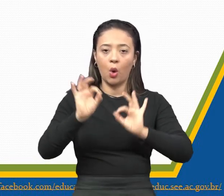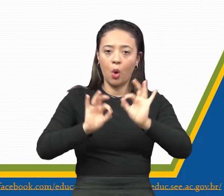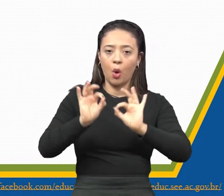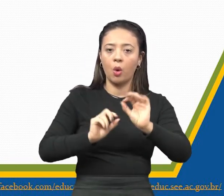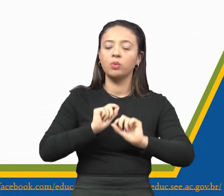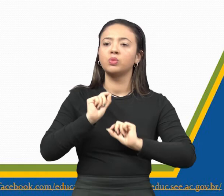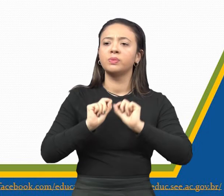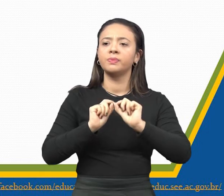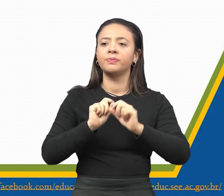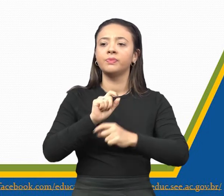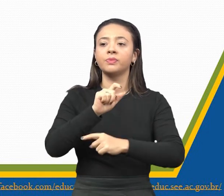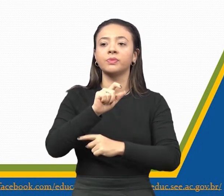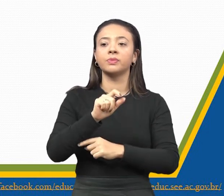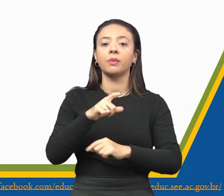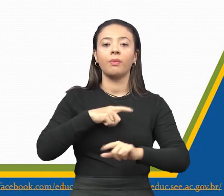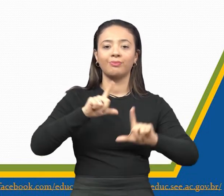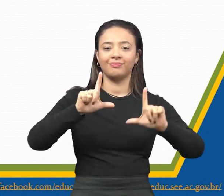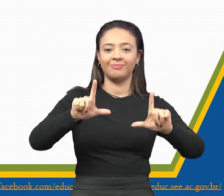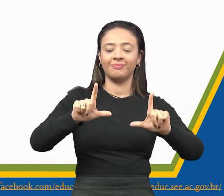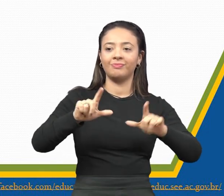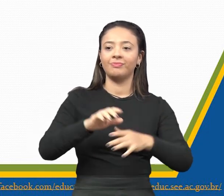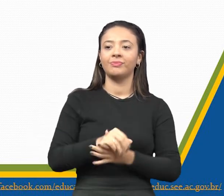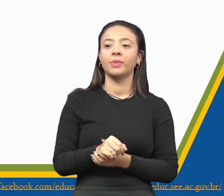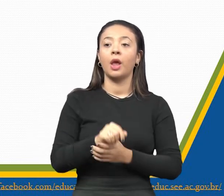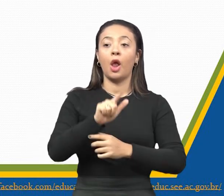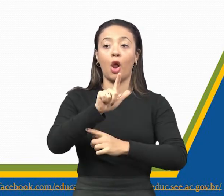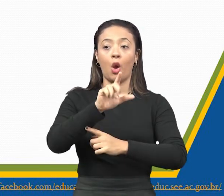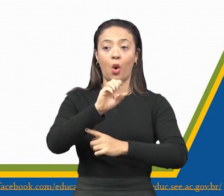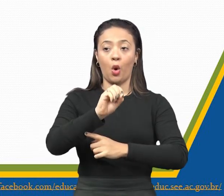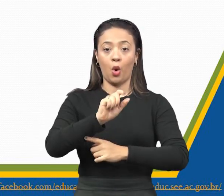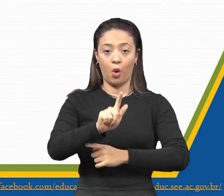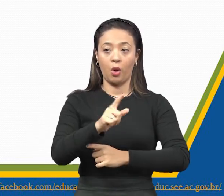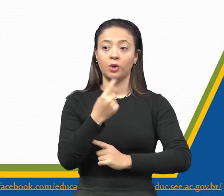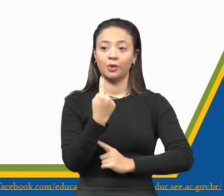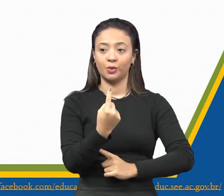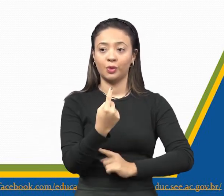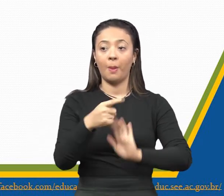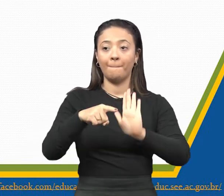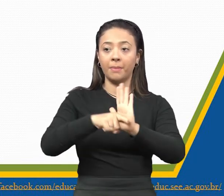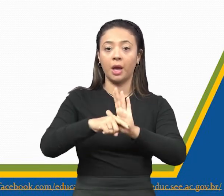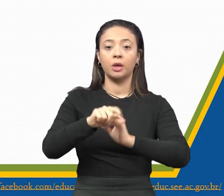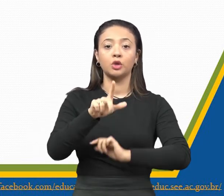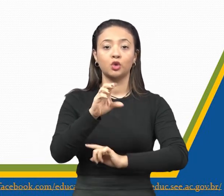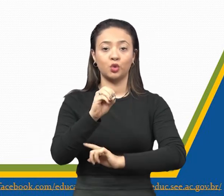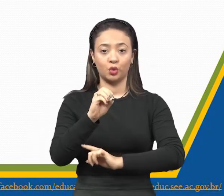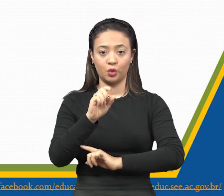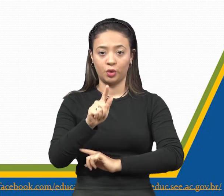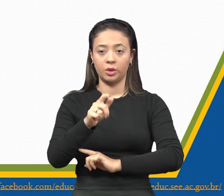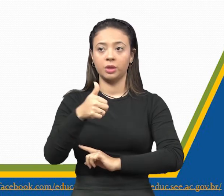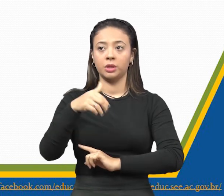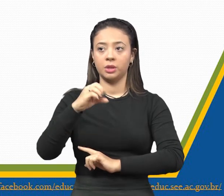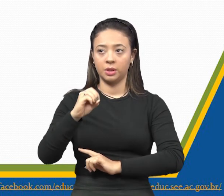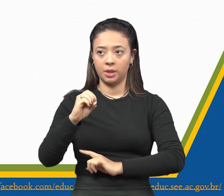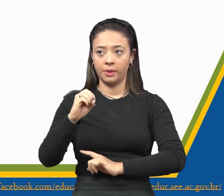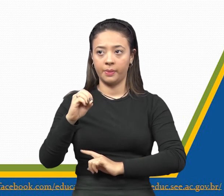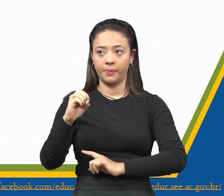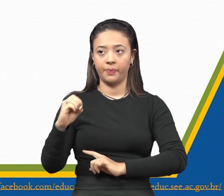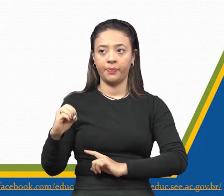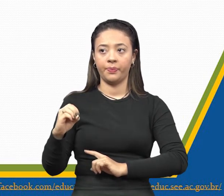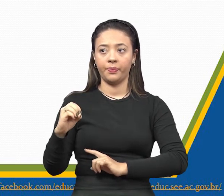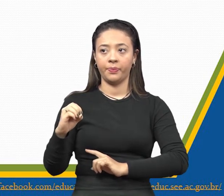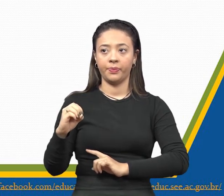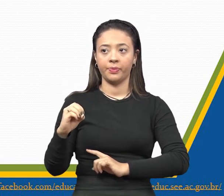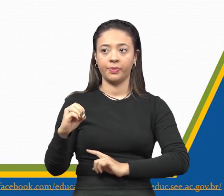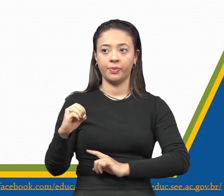essa função. Beleza? Vamos continuar resolvendo. Vou resolver cada logaritmo aí, ó.